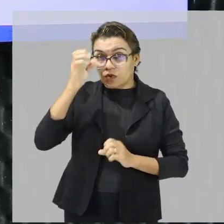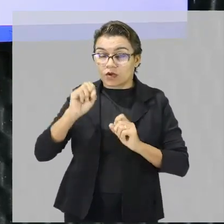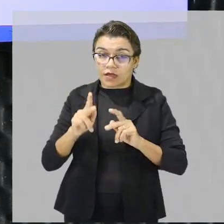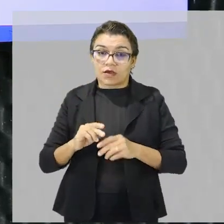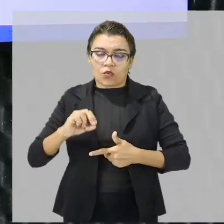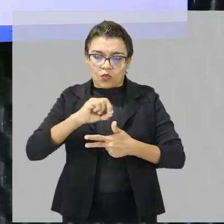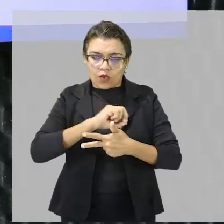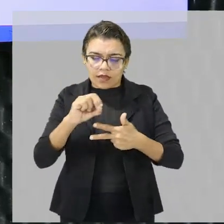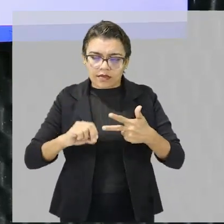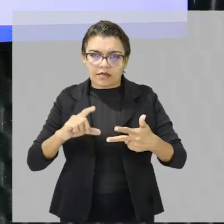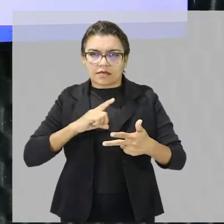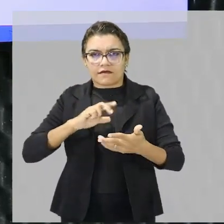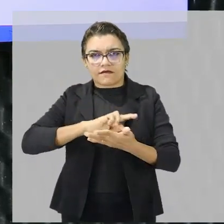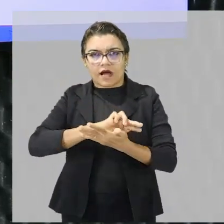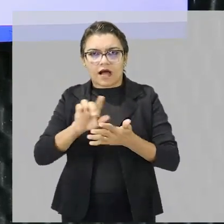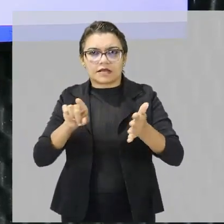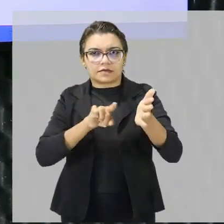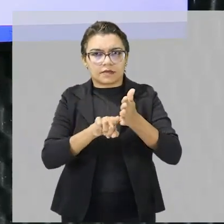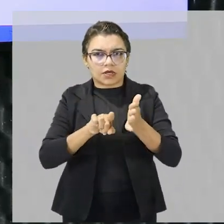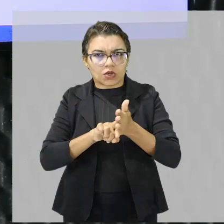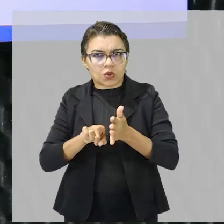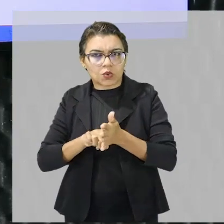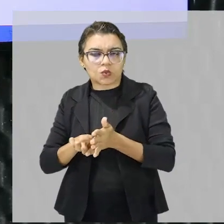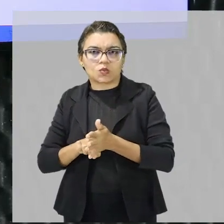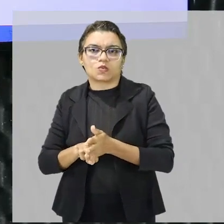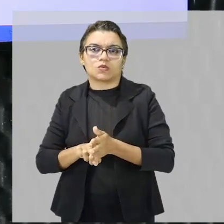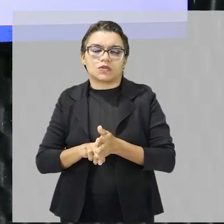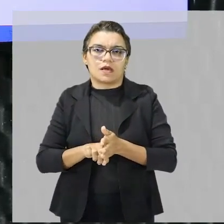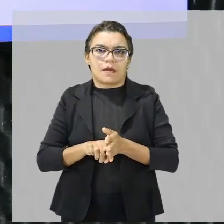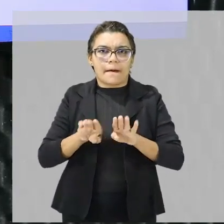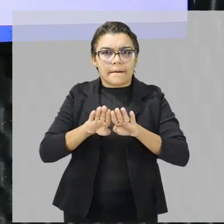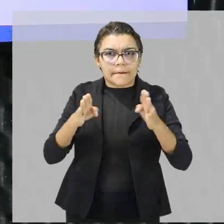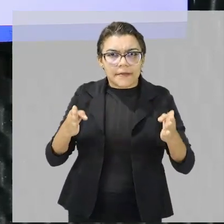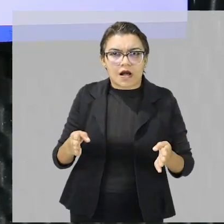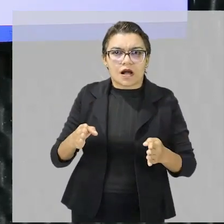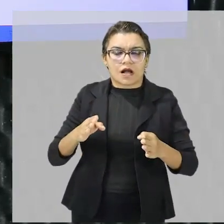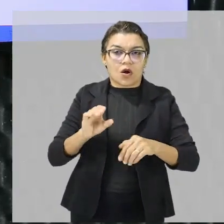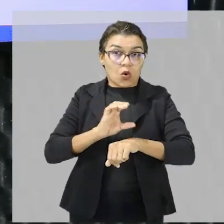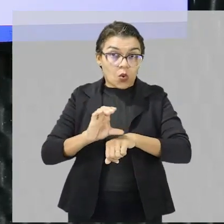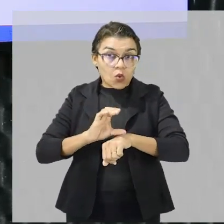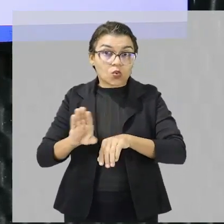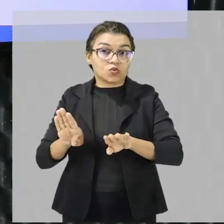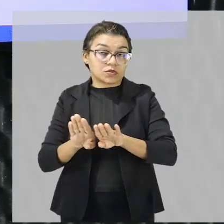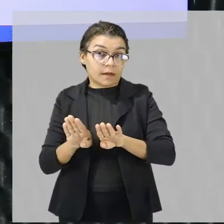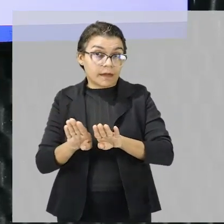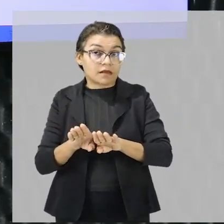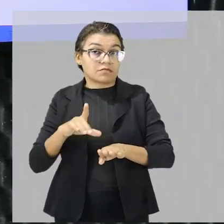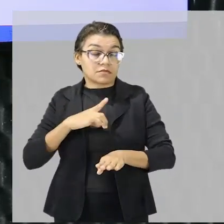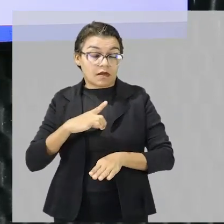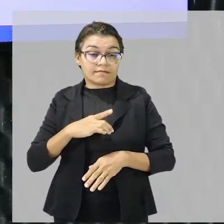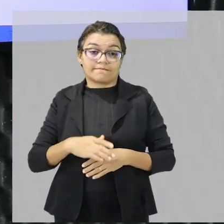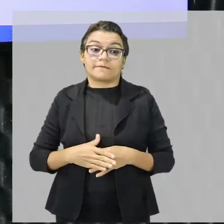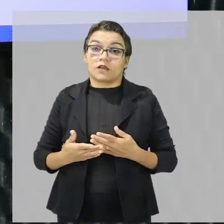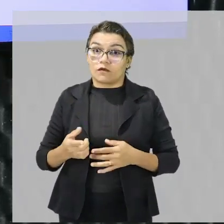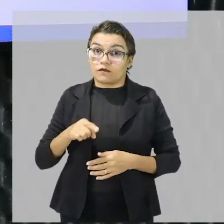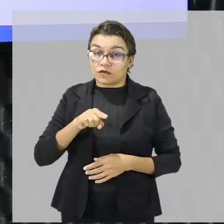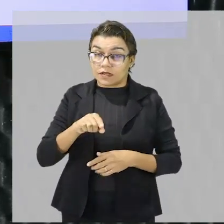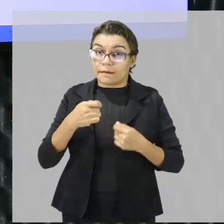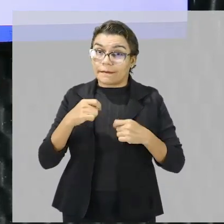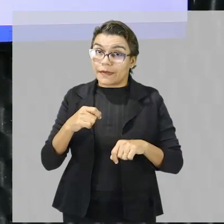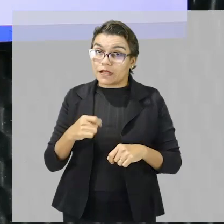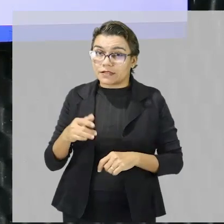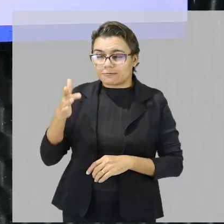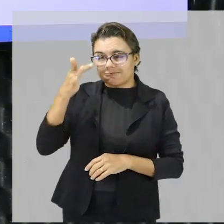traz muitas questões sobre isso, muitas bancas de concurso trazem também, tá? Então aí já fica com vocês esse